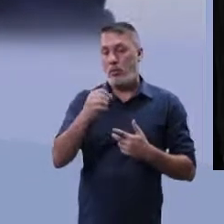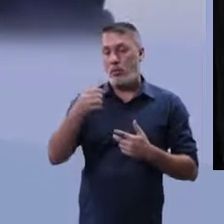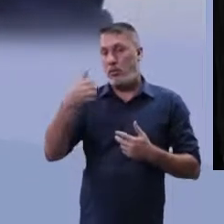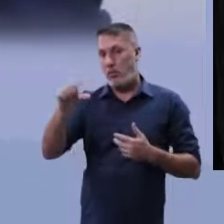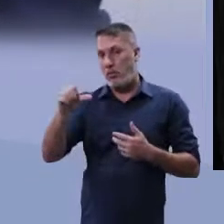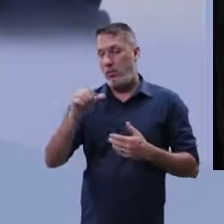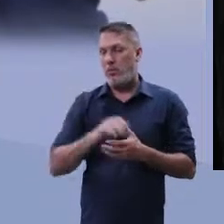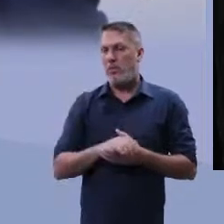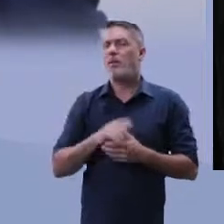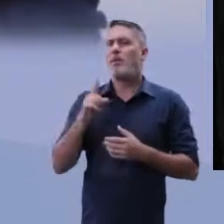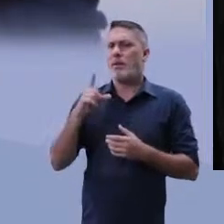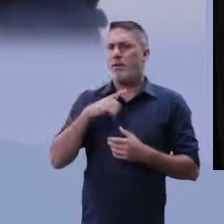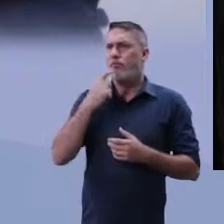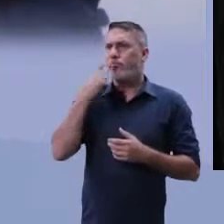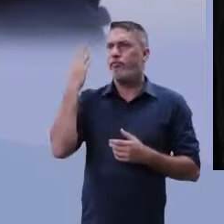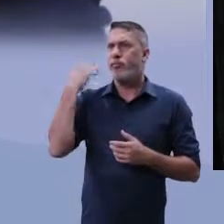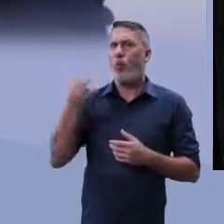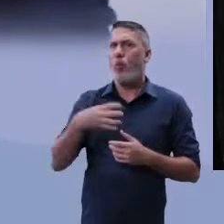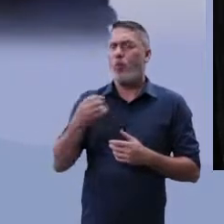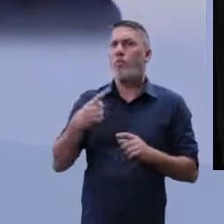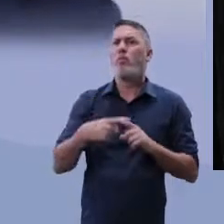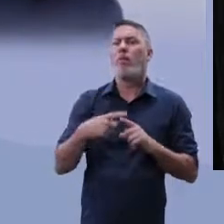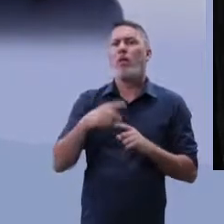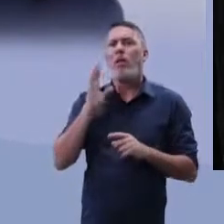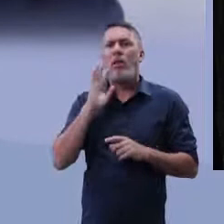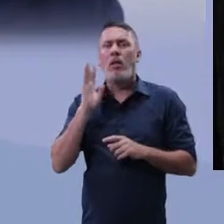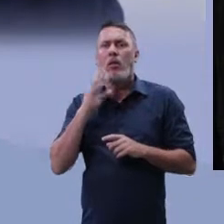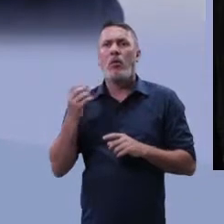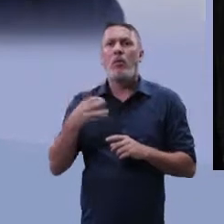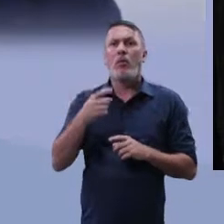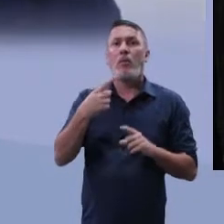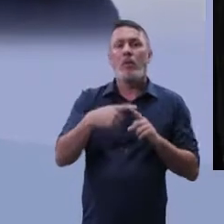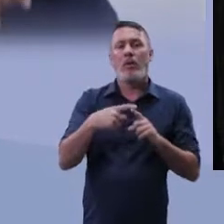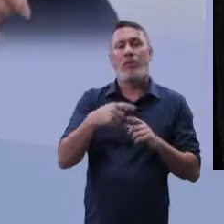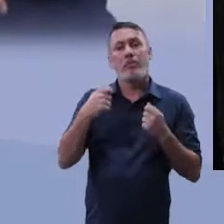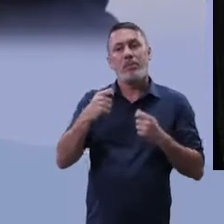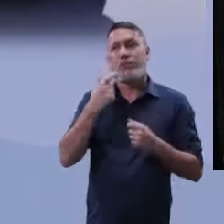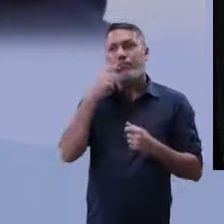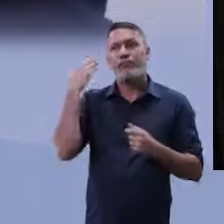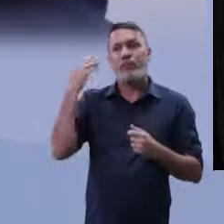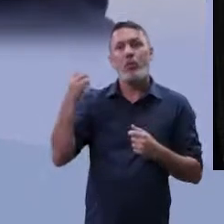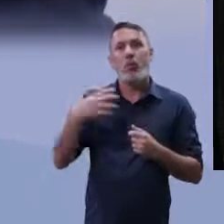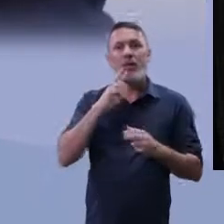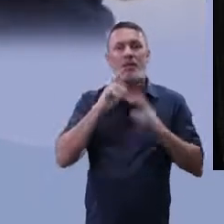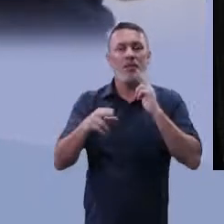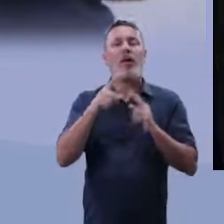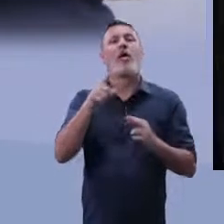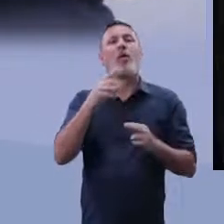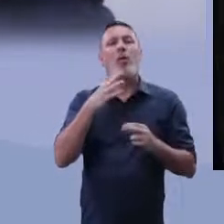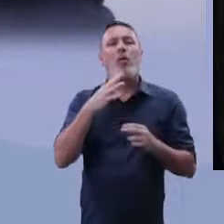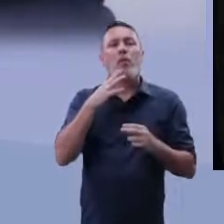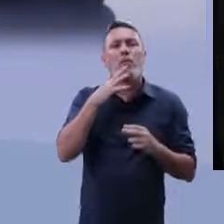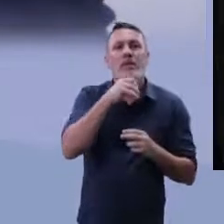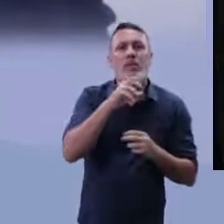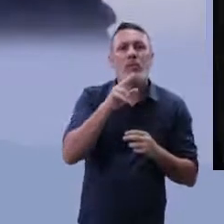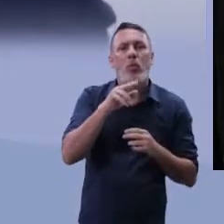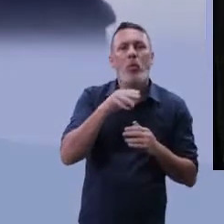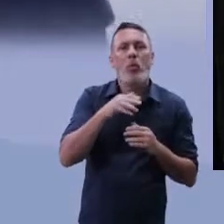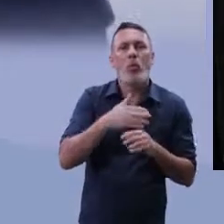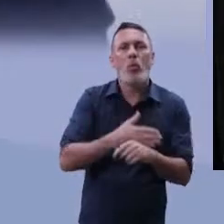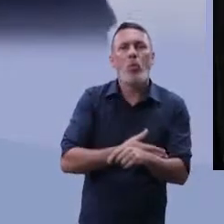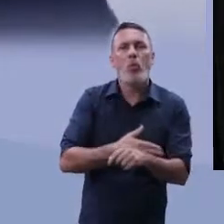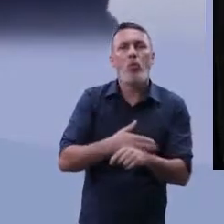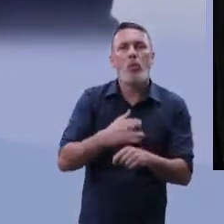caiu no Enem de 2019, uma questão bem recente. Por que é legal a gente fazer questões mais recentes? Que a gente